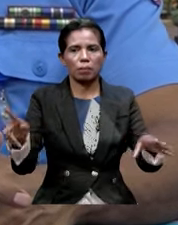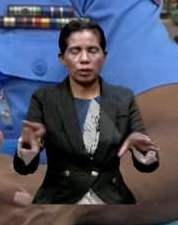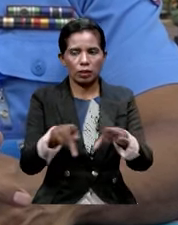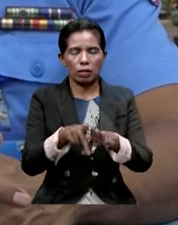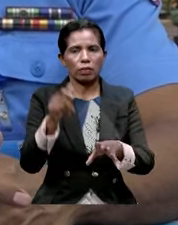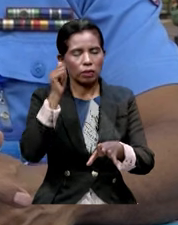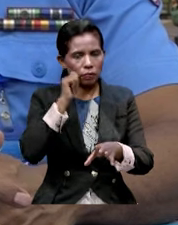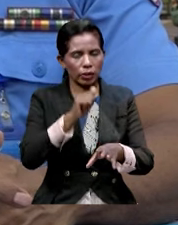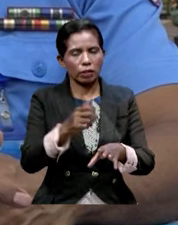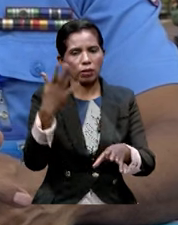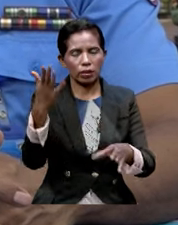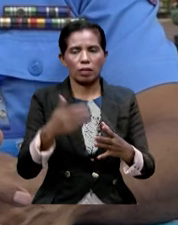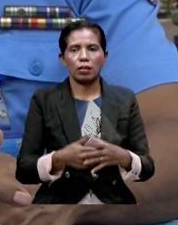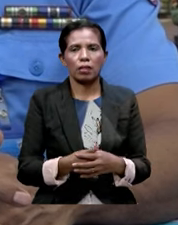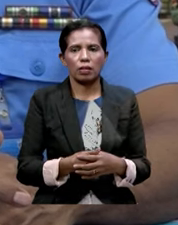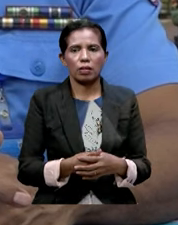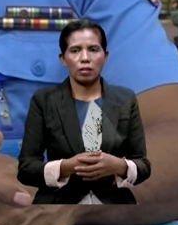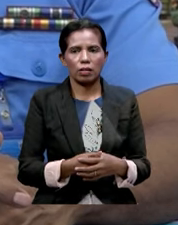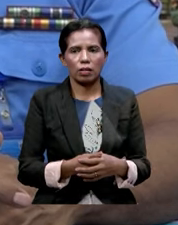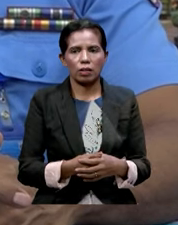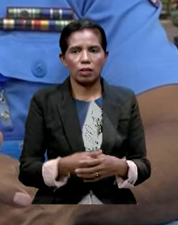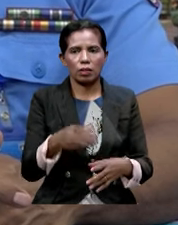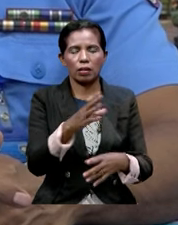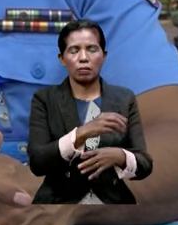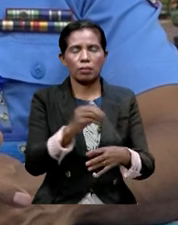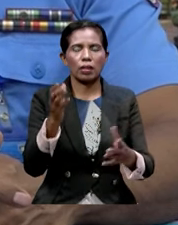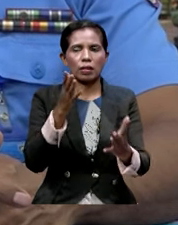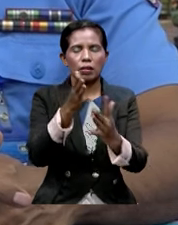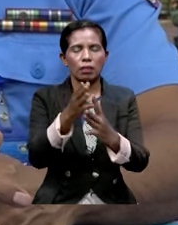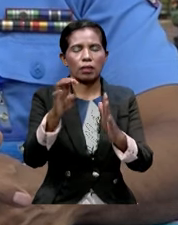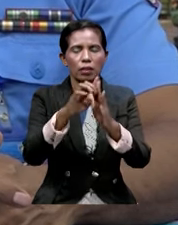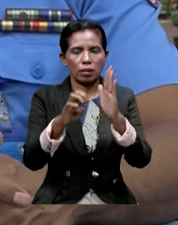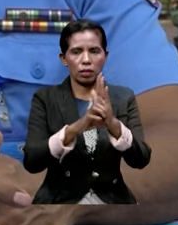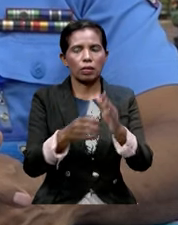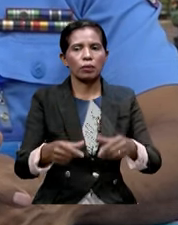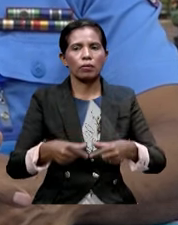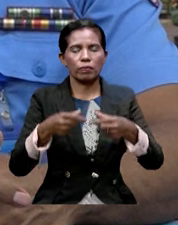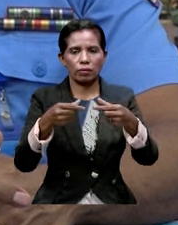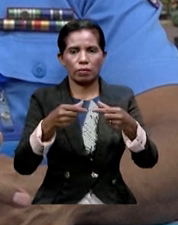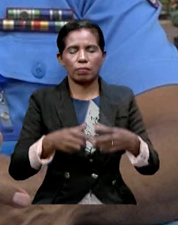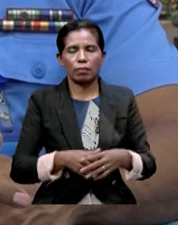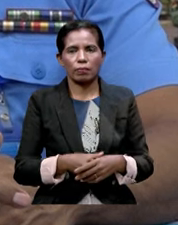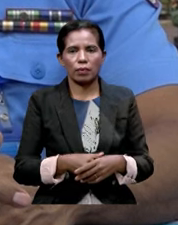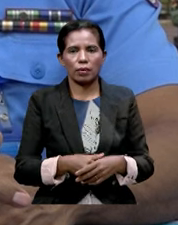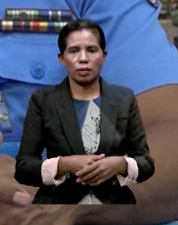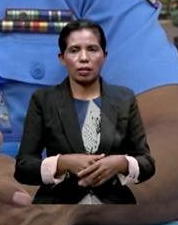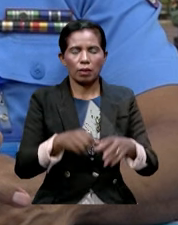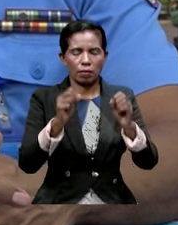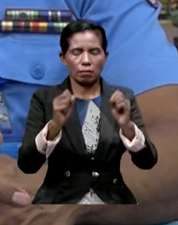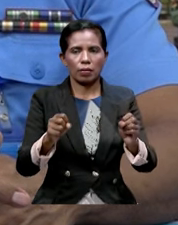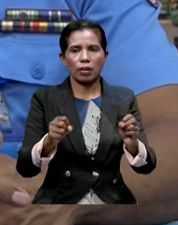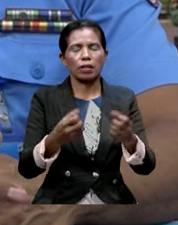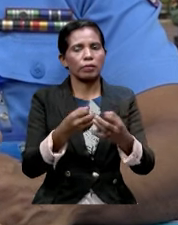e a belatinha de cota, né? E tem esse estado fora. Então, a gente tá bela liuta, não